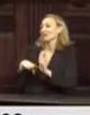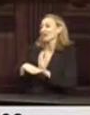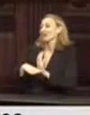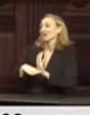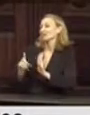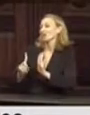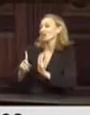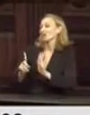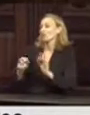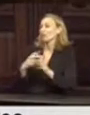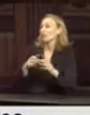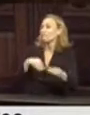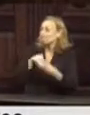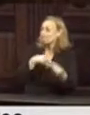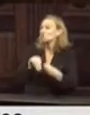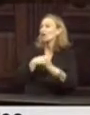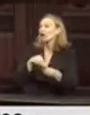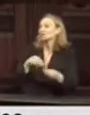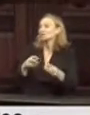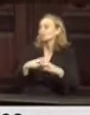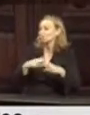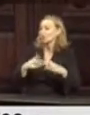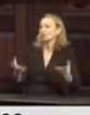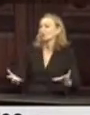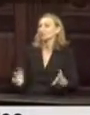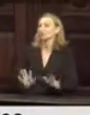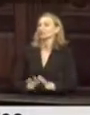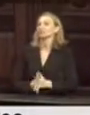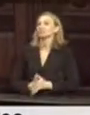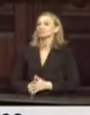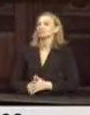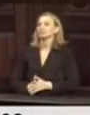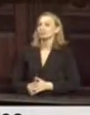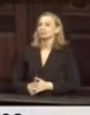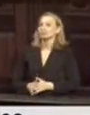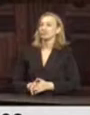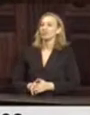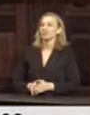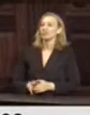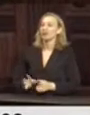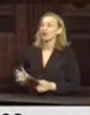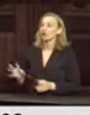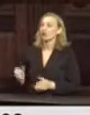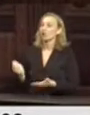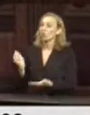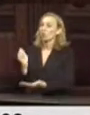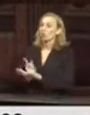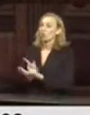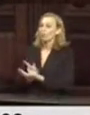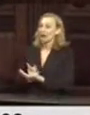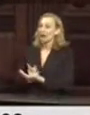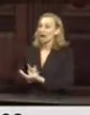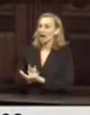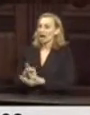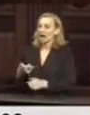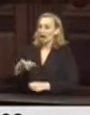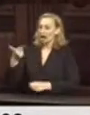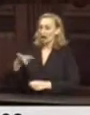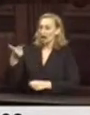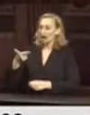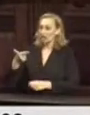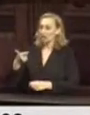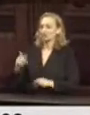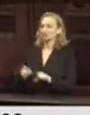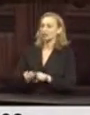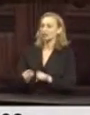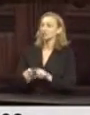coroadas, que para importar armas, para importar droga, precisa muito